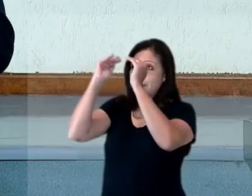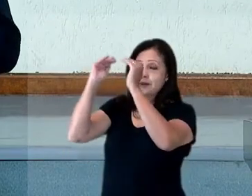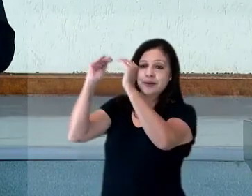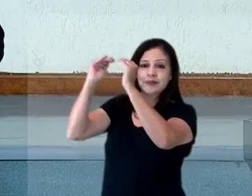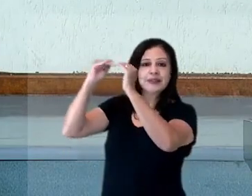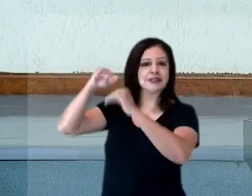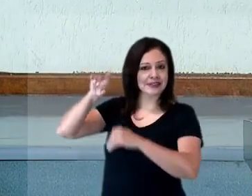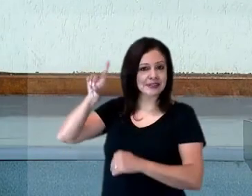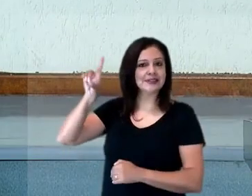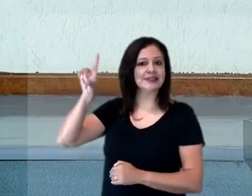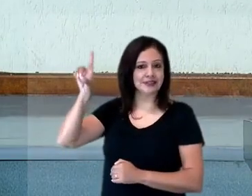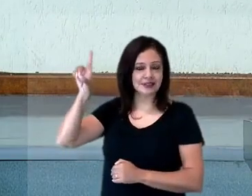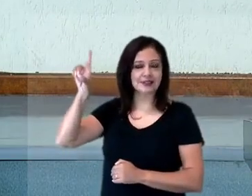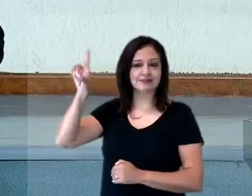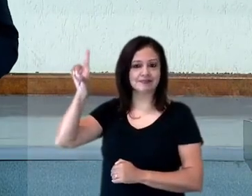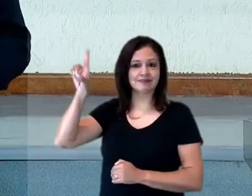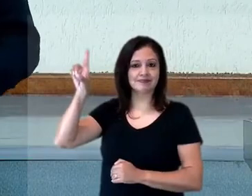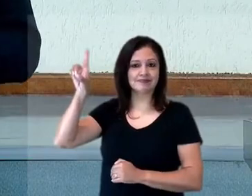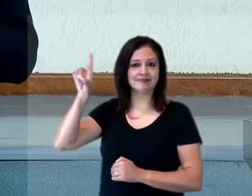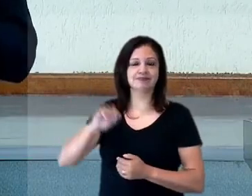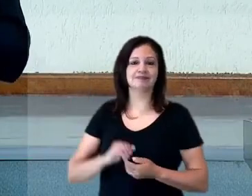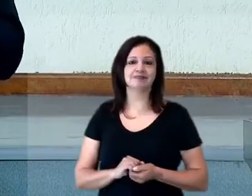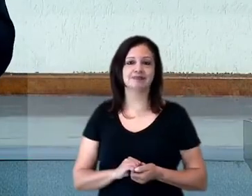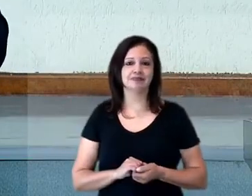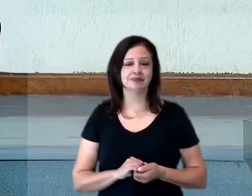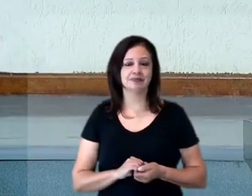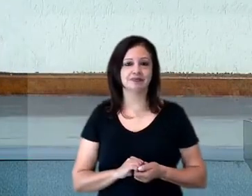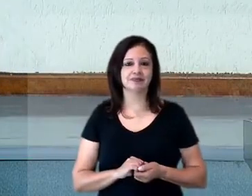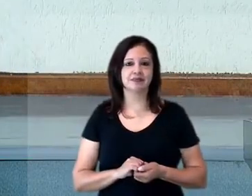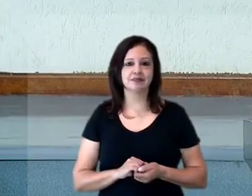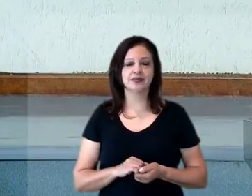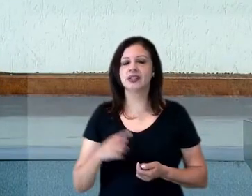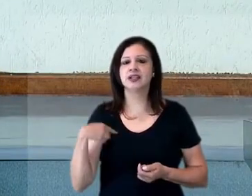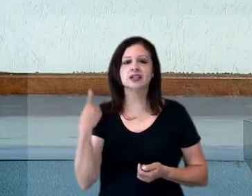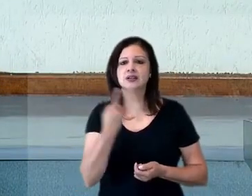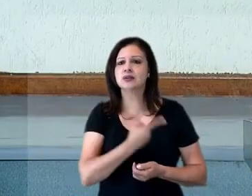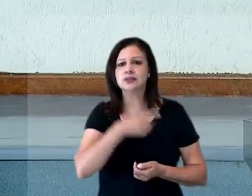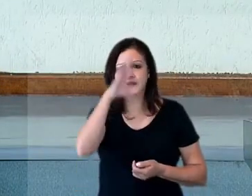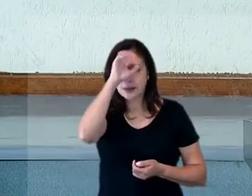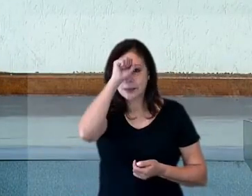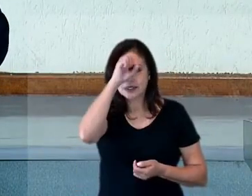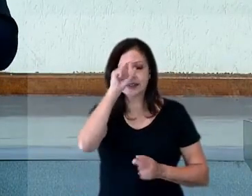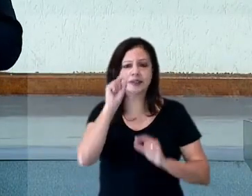meio a todos os sofrimentos. E aí fica para nós